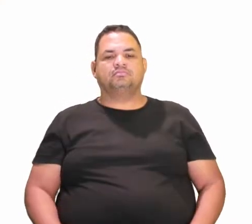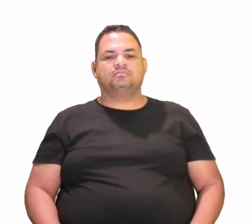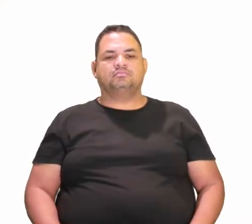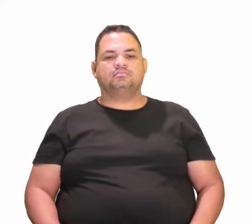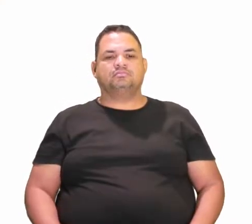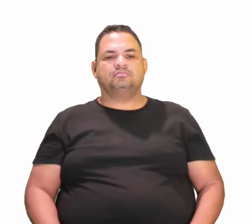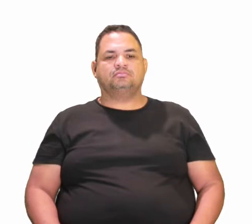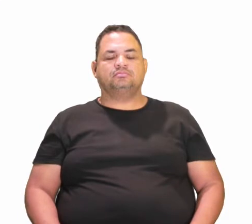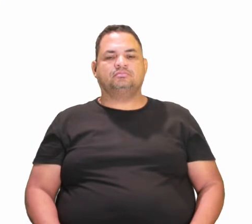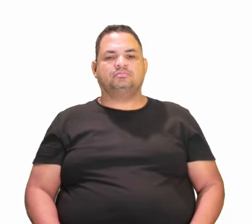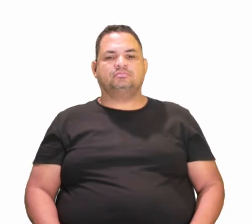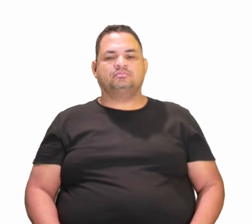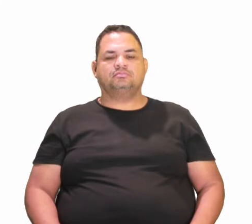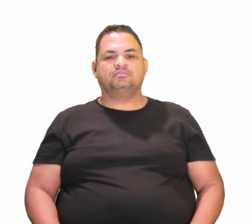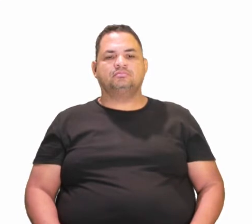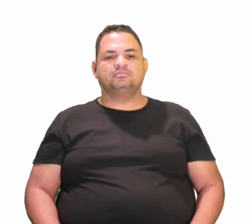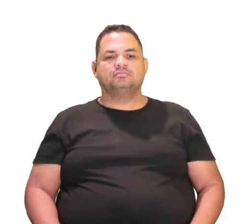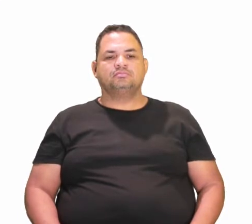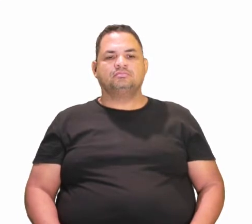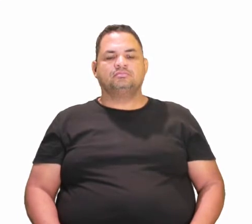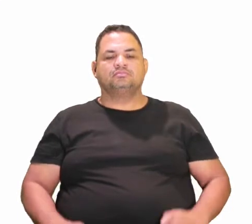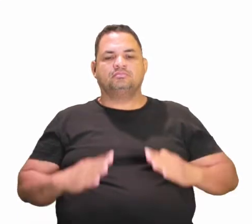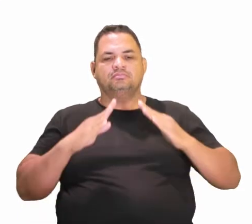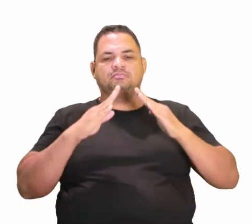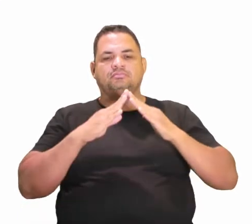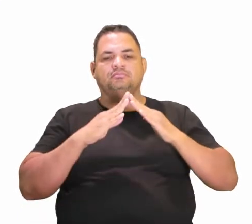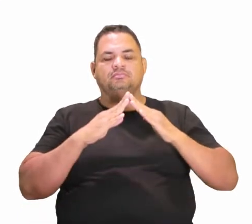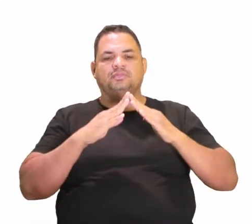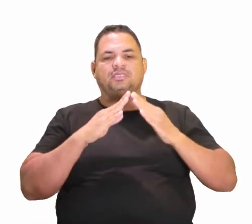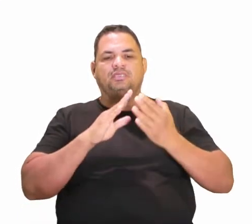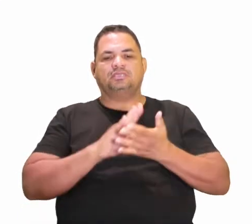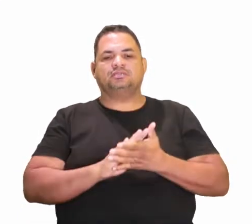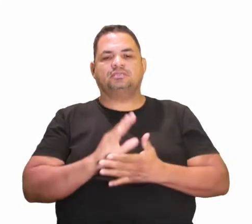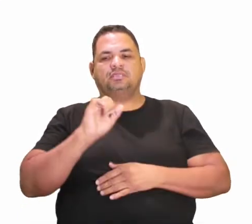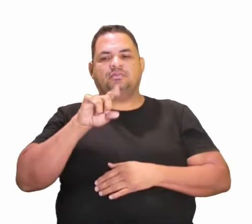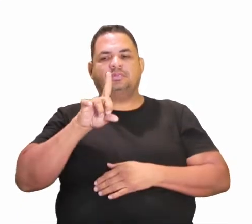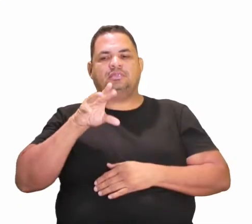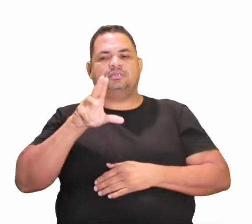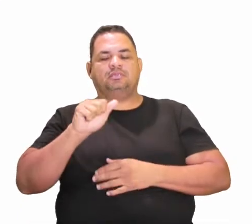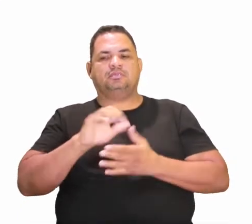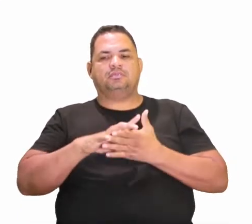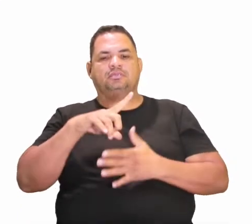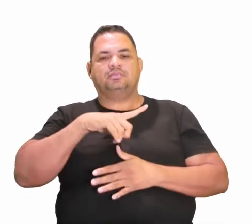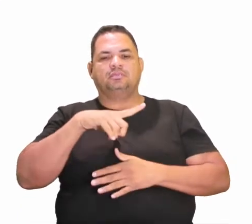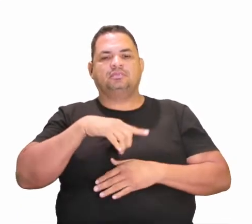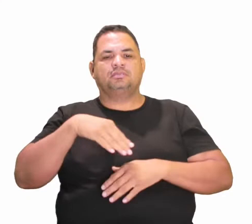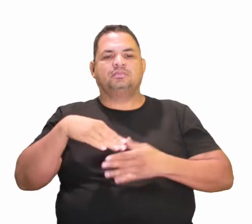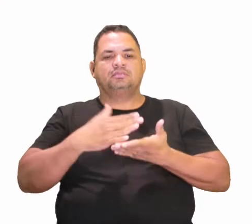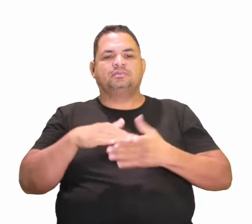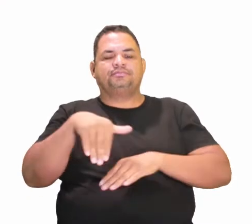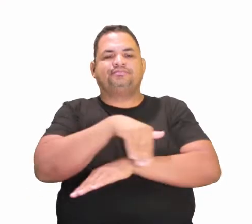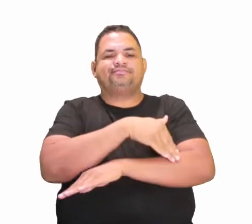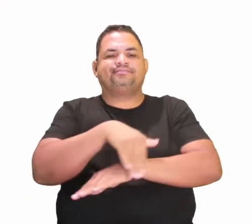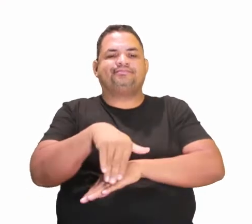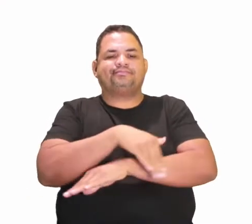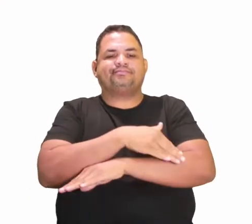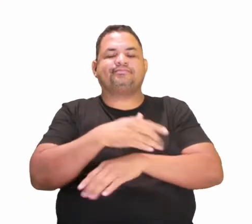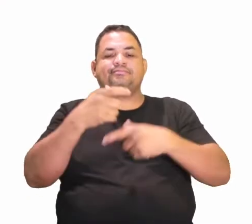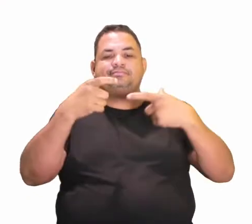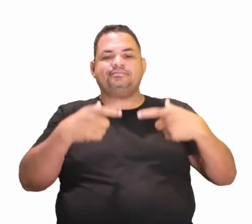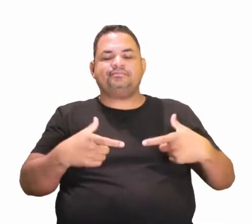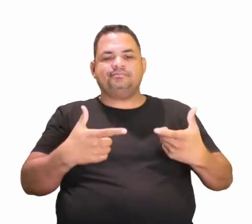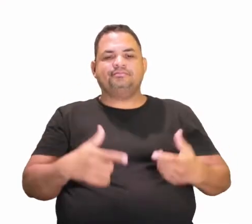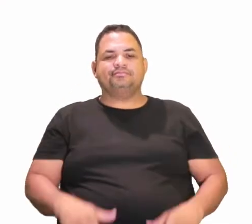Amélia graces home a casa da amélia graces temos aqui o endereço na rua one two